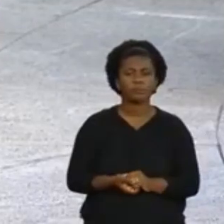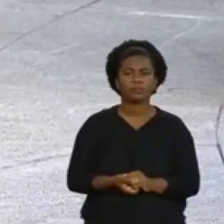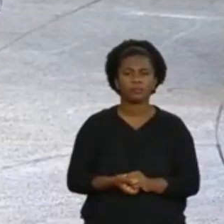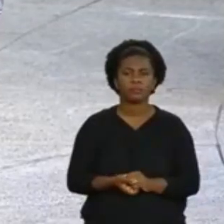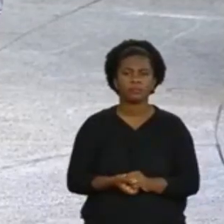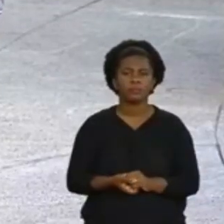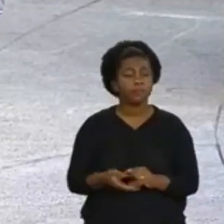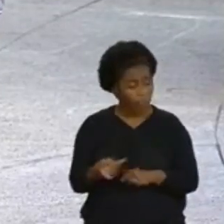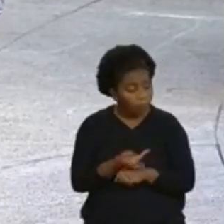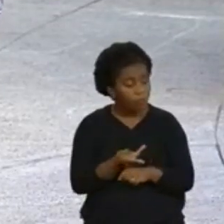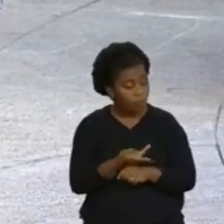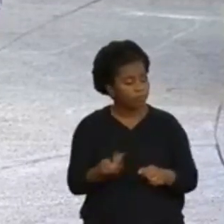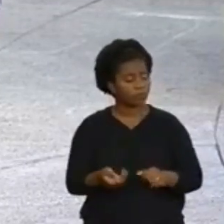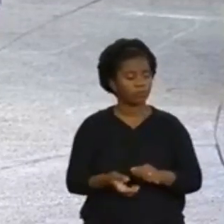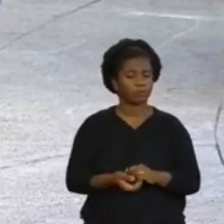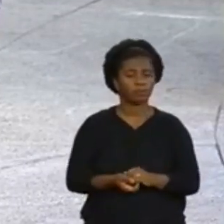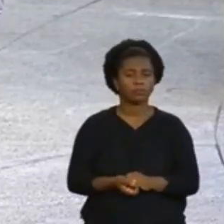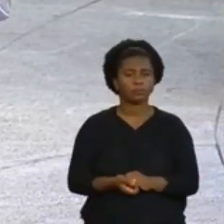Procura aí.